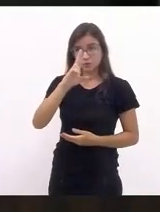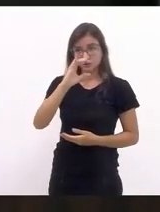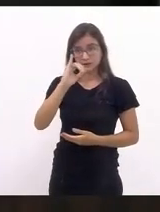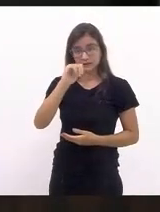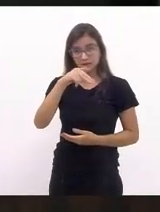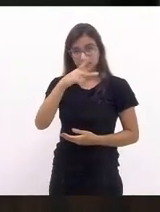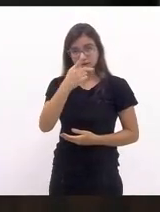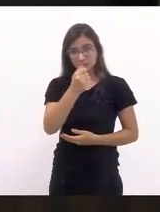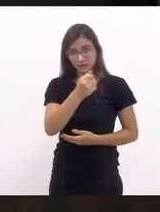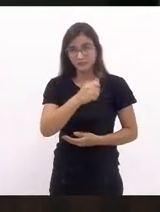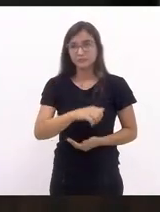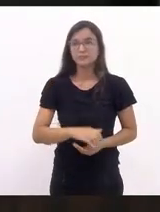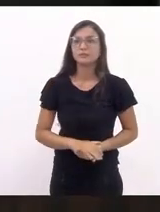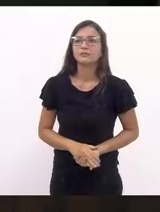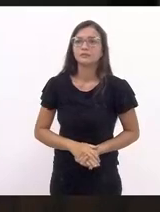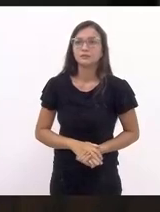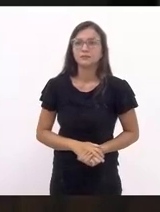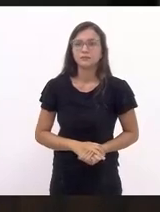a